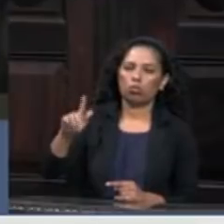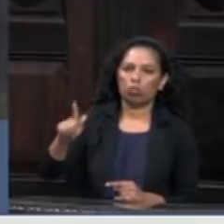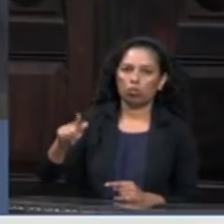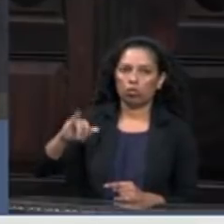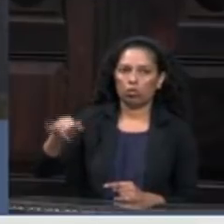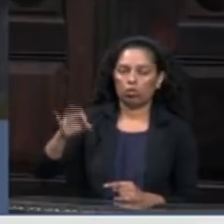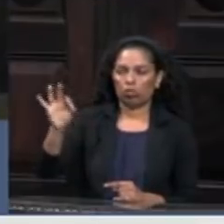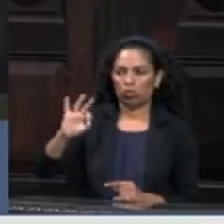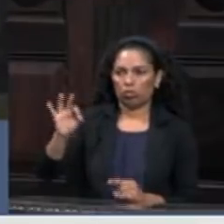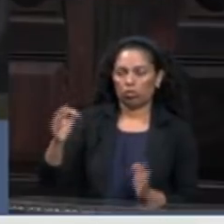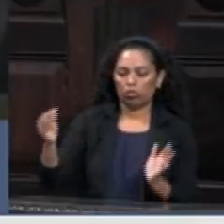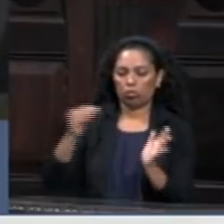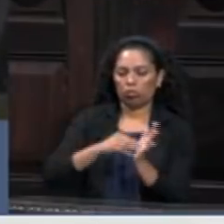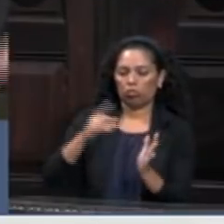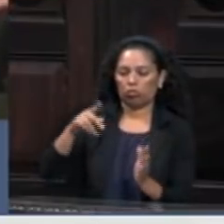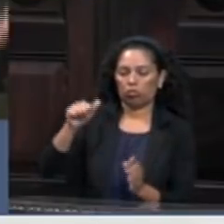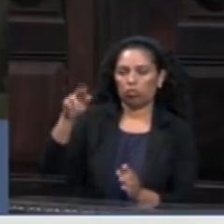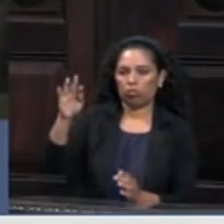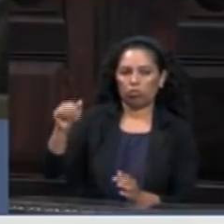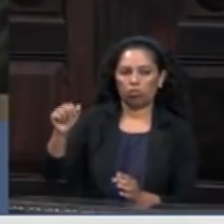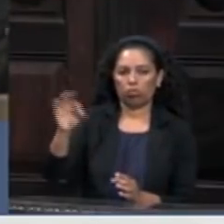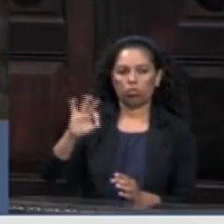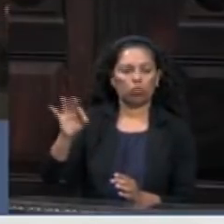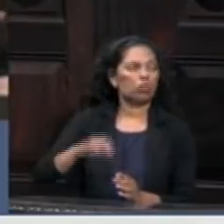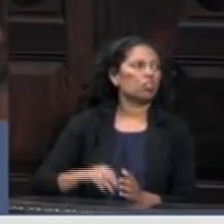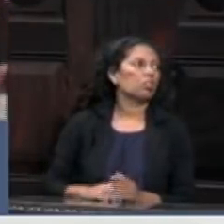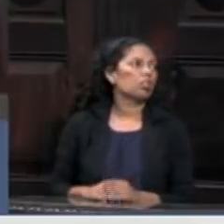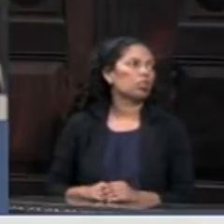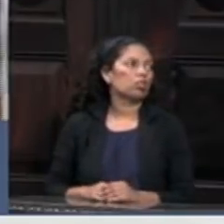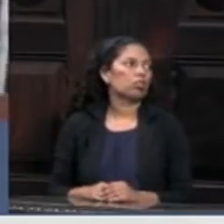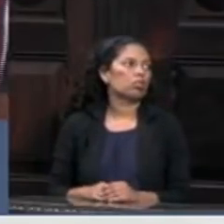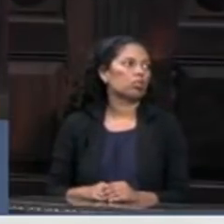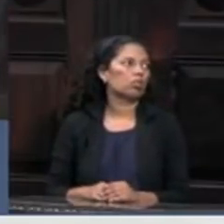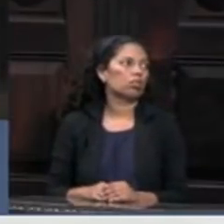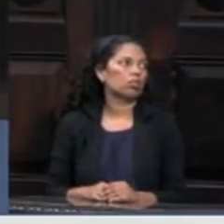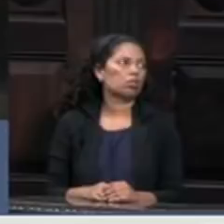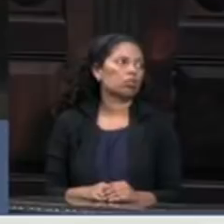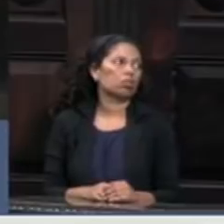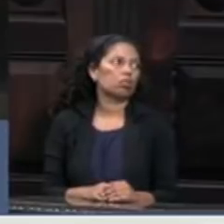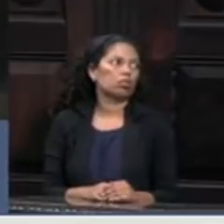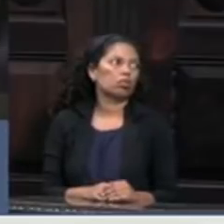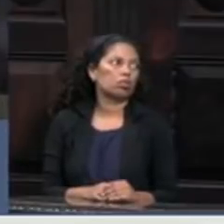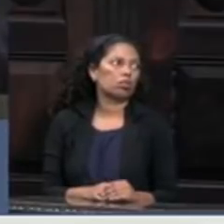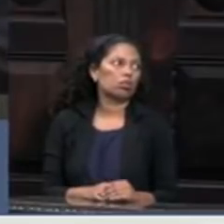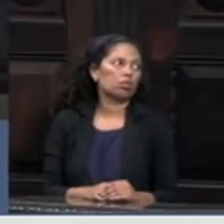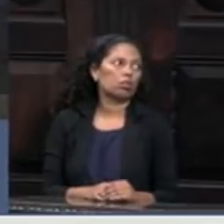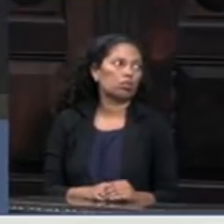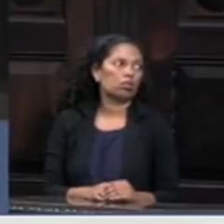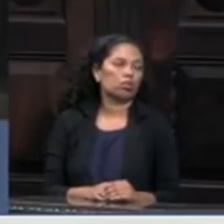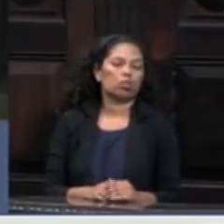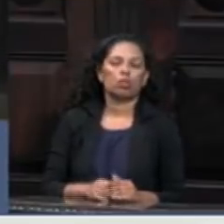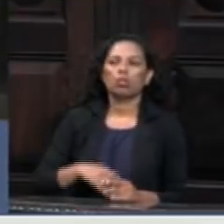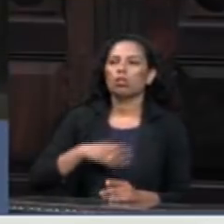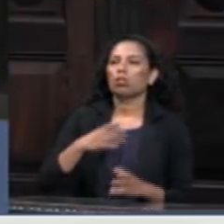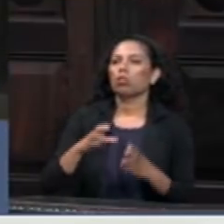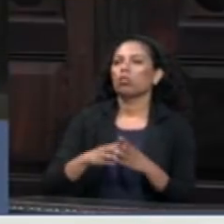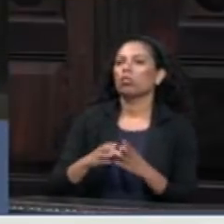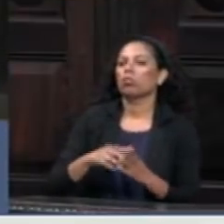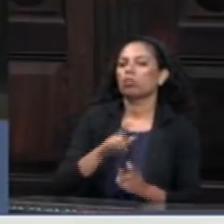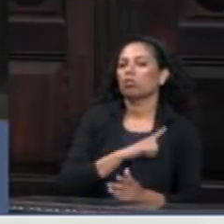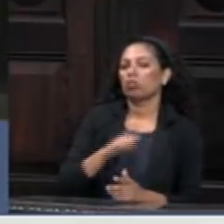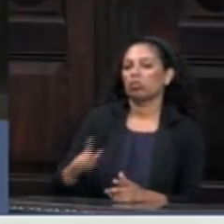não dá para fazer diferente do 20. Luiz Paulo tinha uma que é muito pior do que 10%. Ele aceita fazer o acordo.